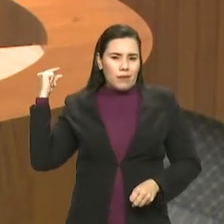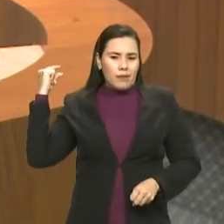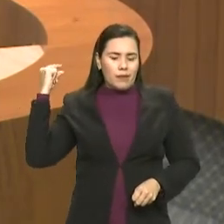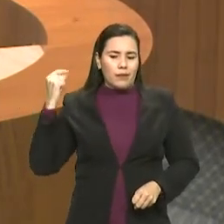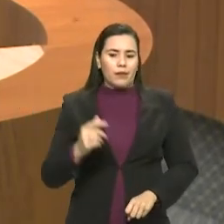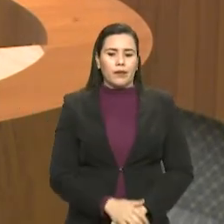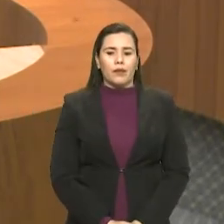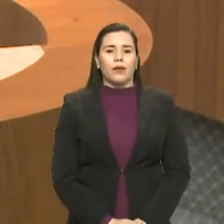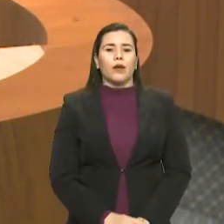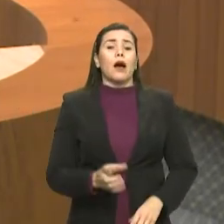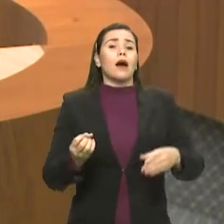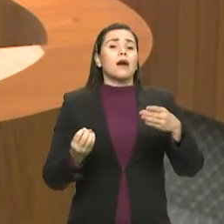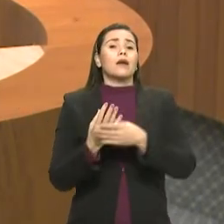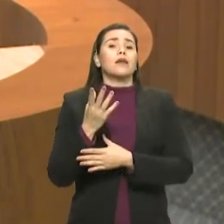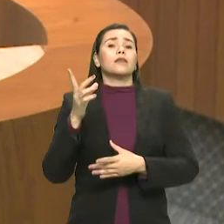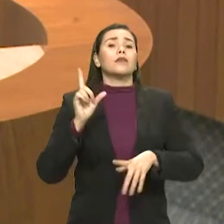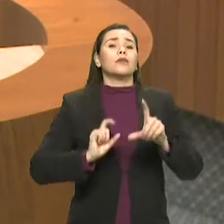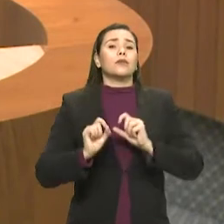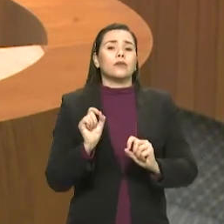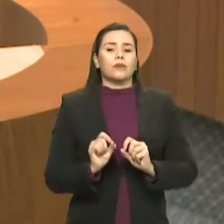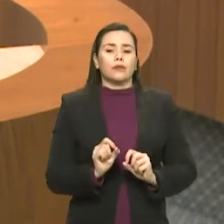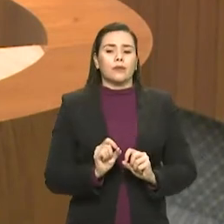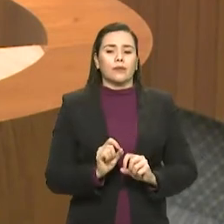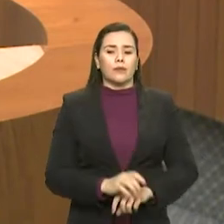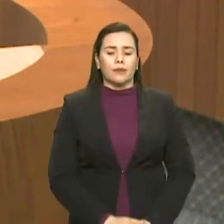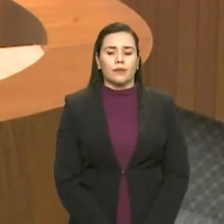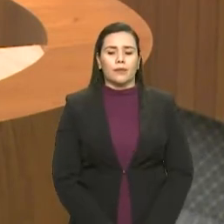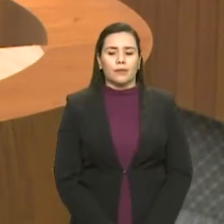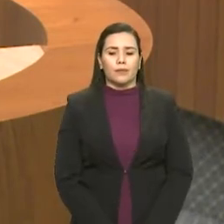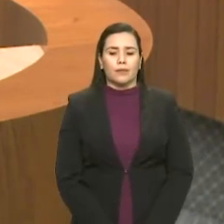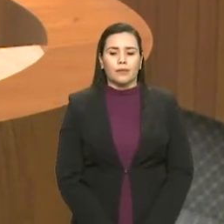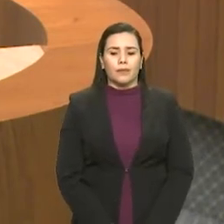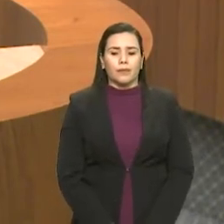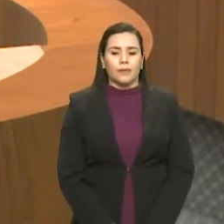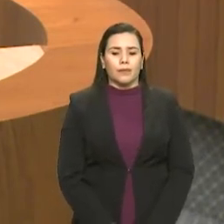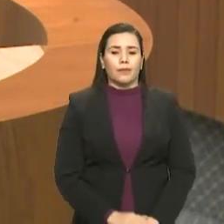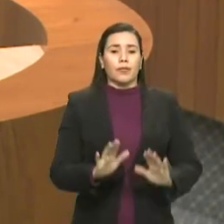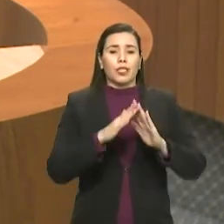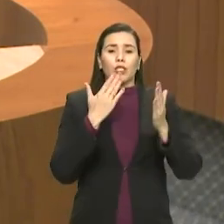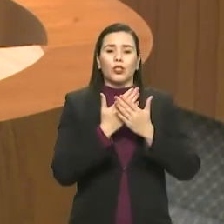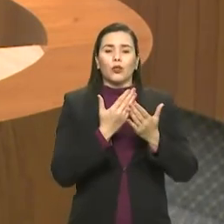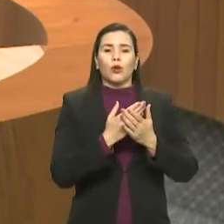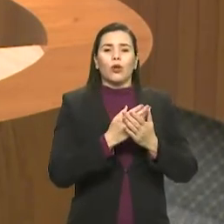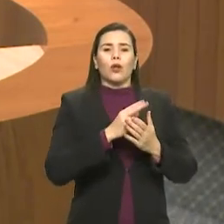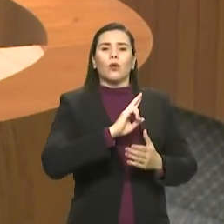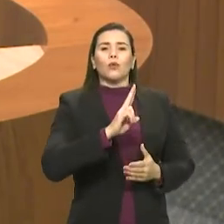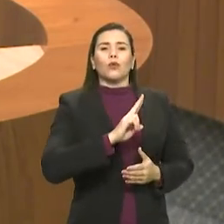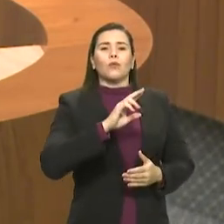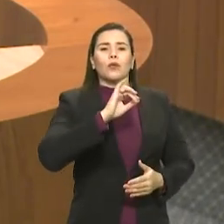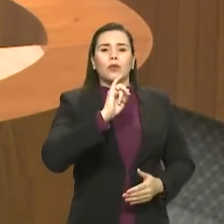a implantação da escola Enei Santana.